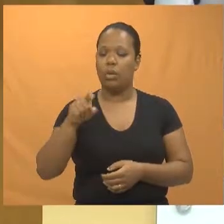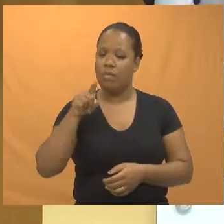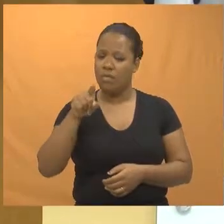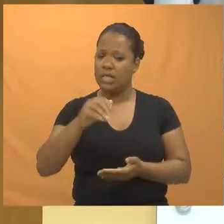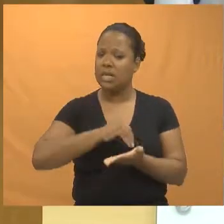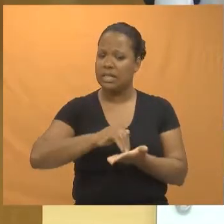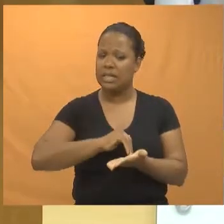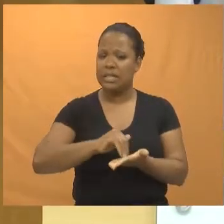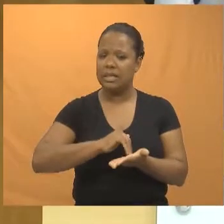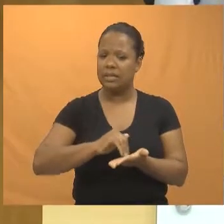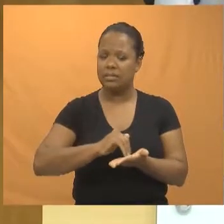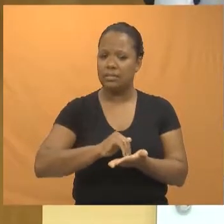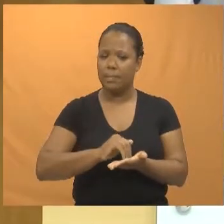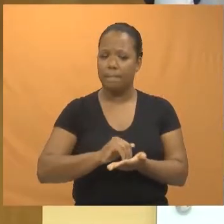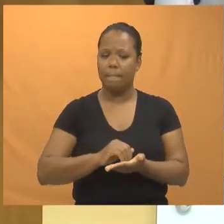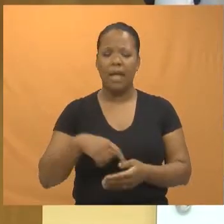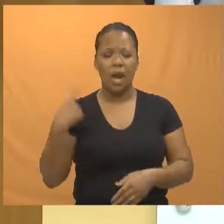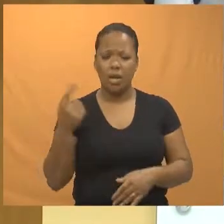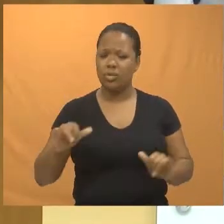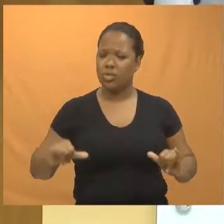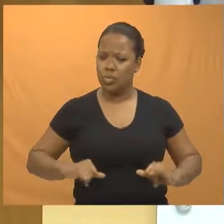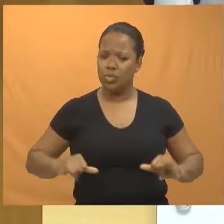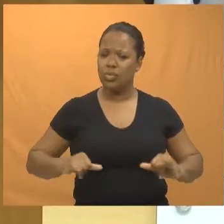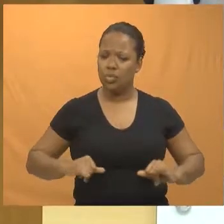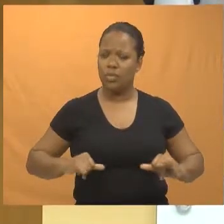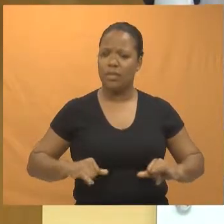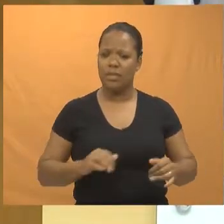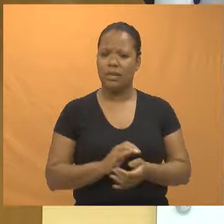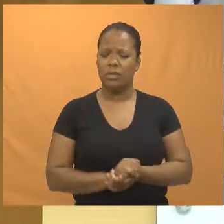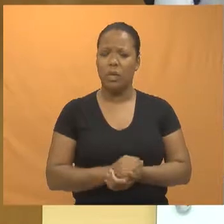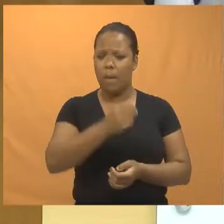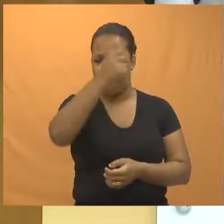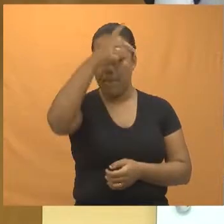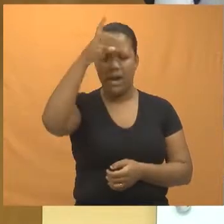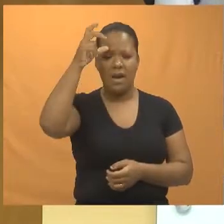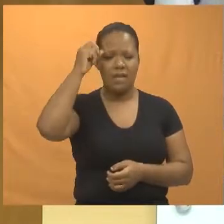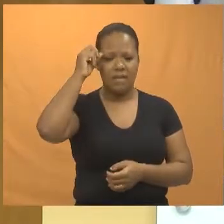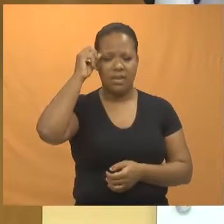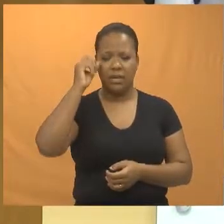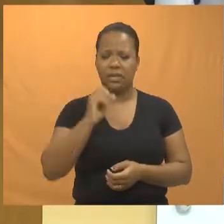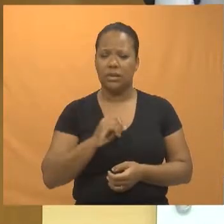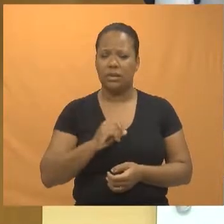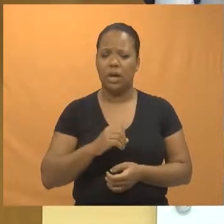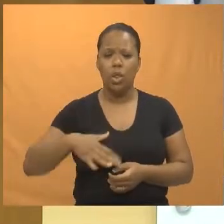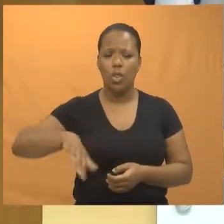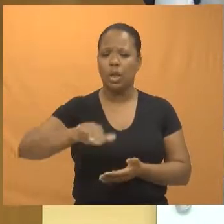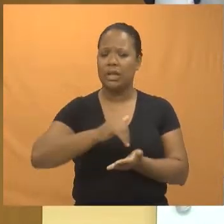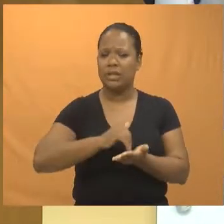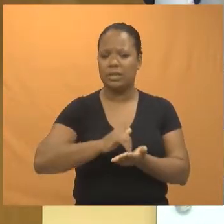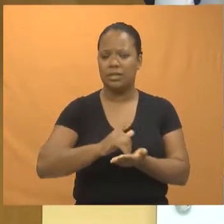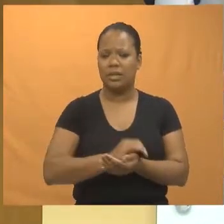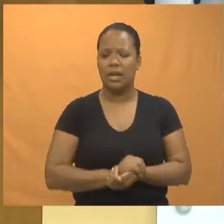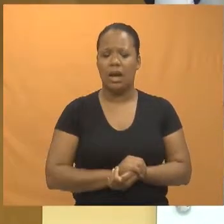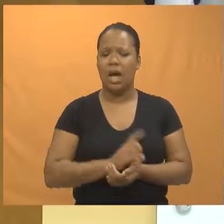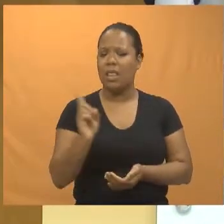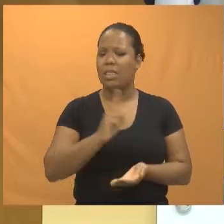que é o secretário, a gente vem apanhando muitos vereadores e o prefeito e toda a secretaria de não